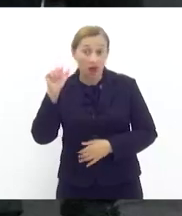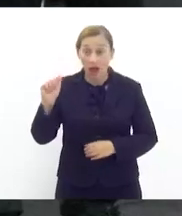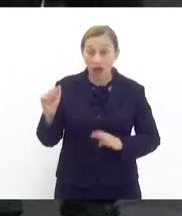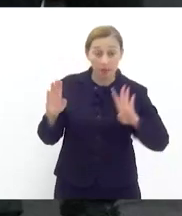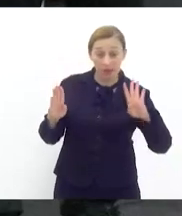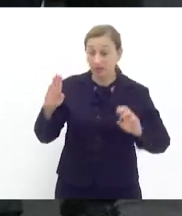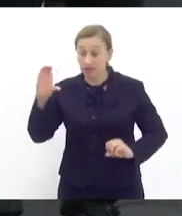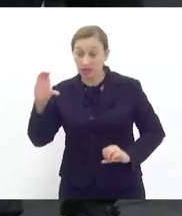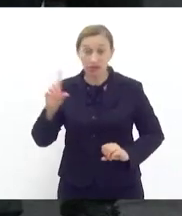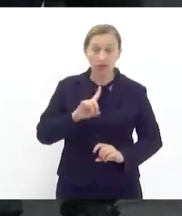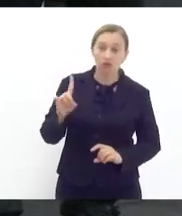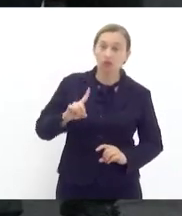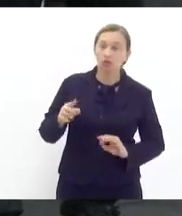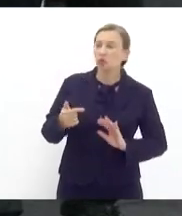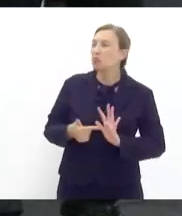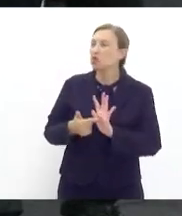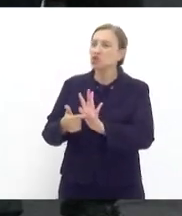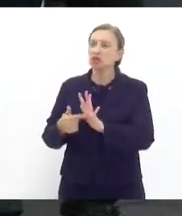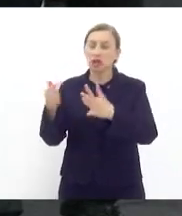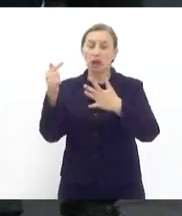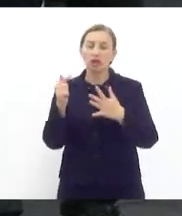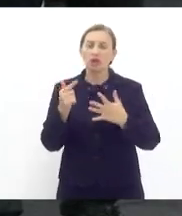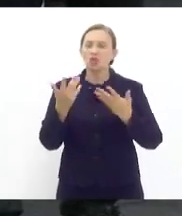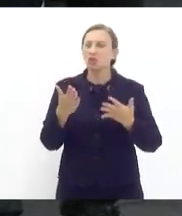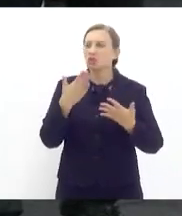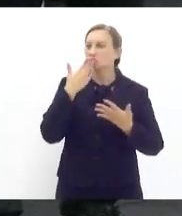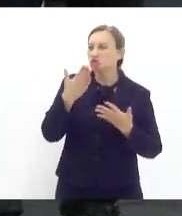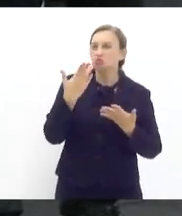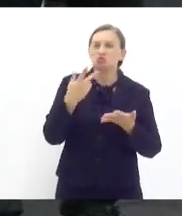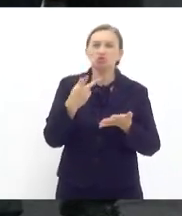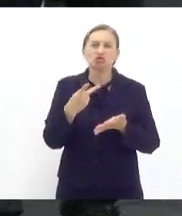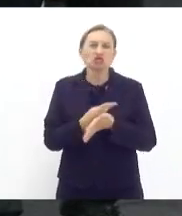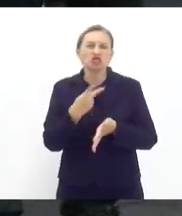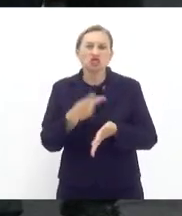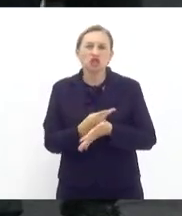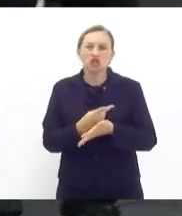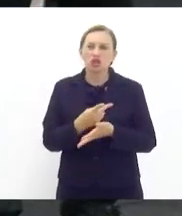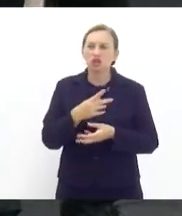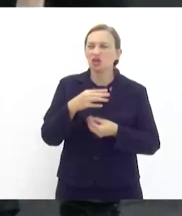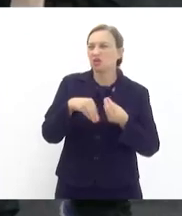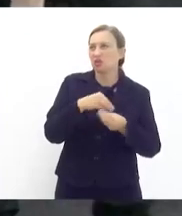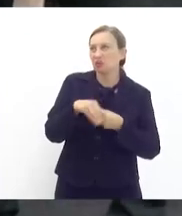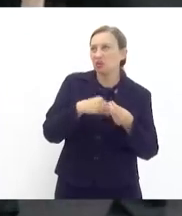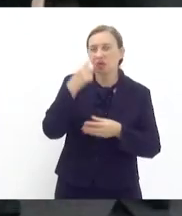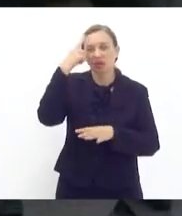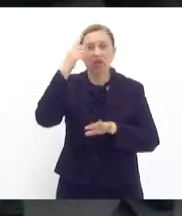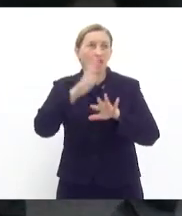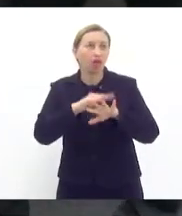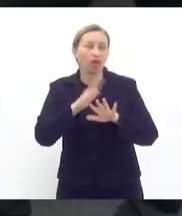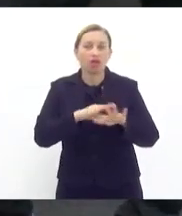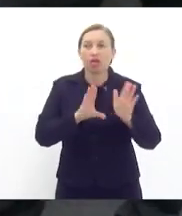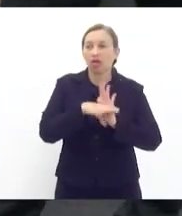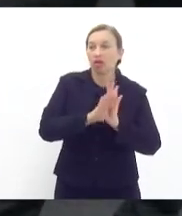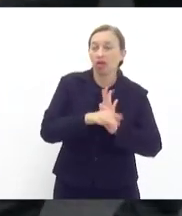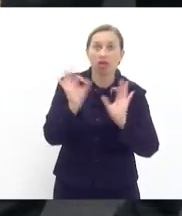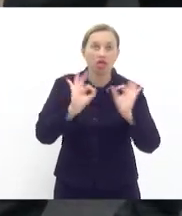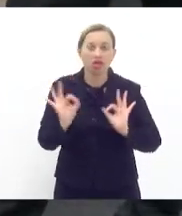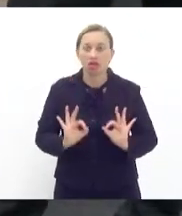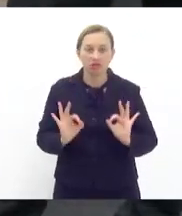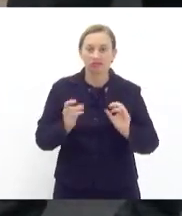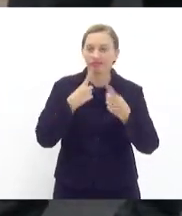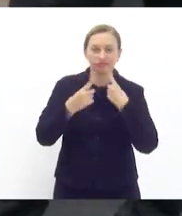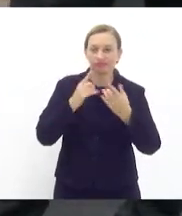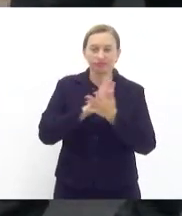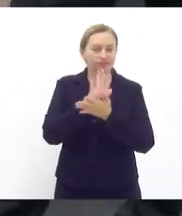eu não estou aqui apontando qualquer tipo de questão que envolve ideologia conceito eu não quero discutir isso